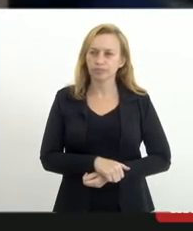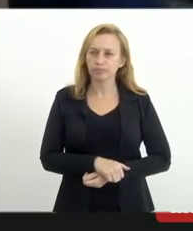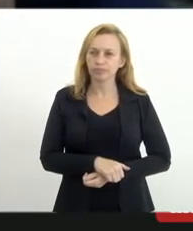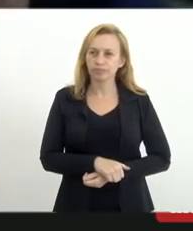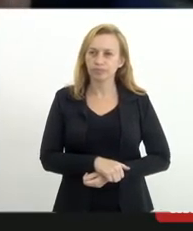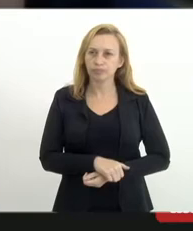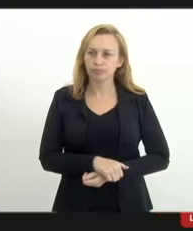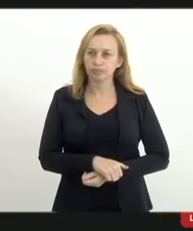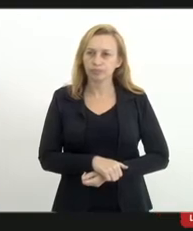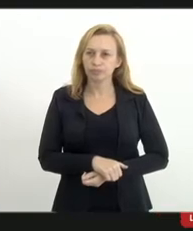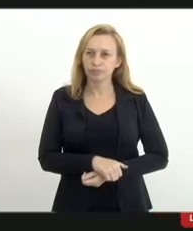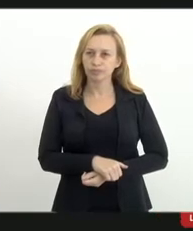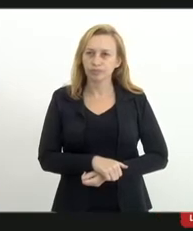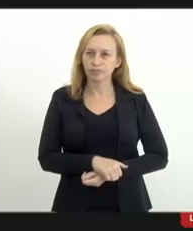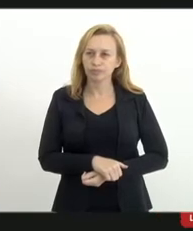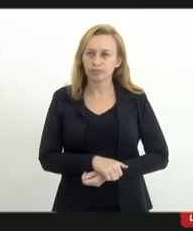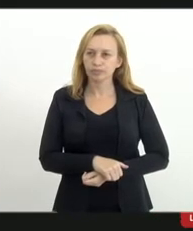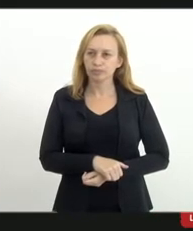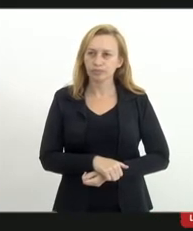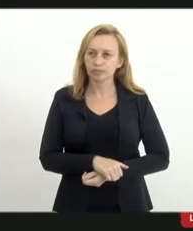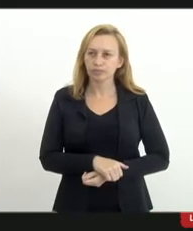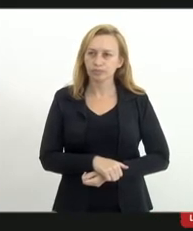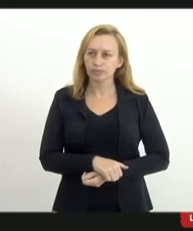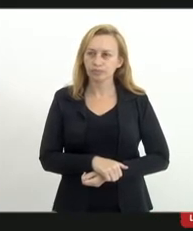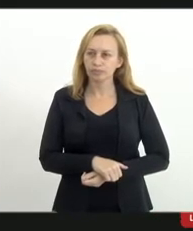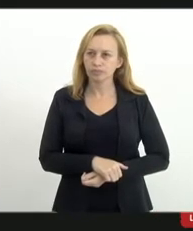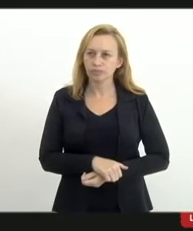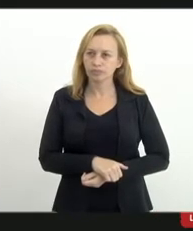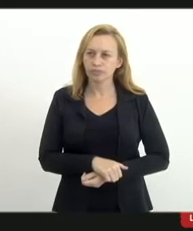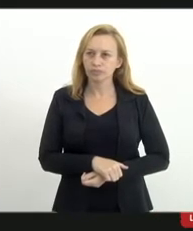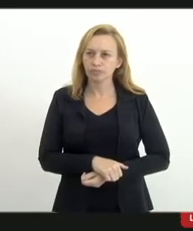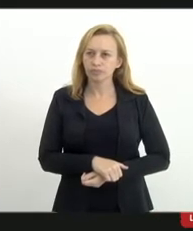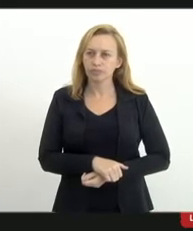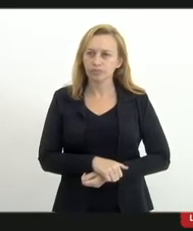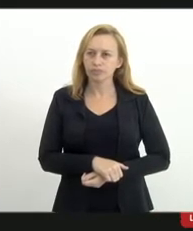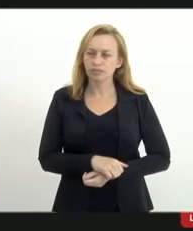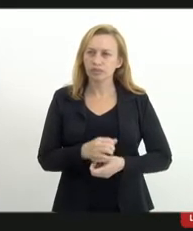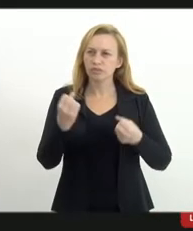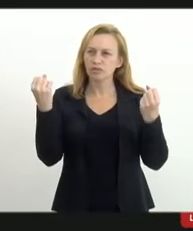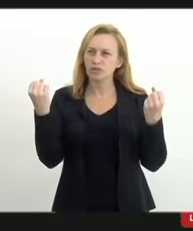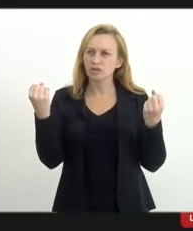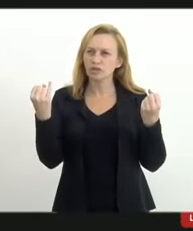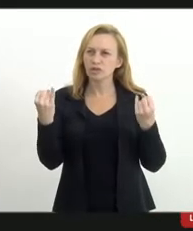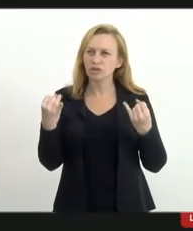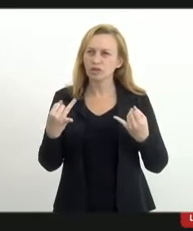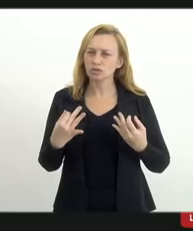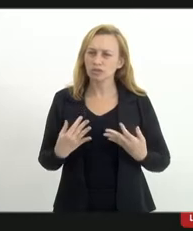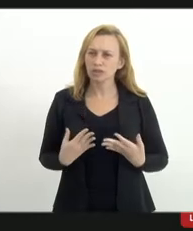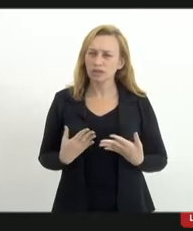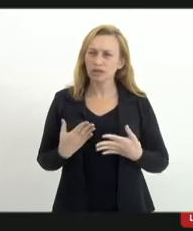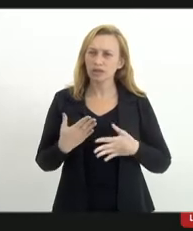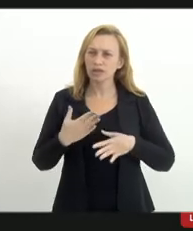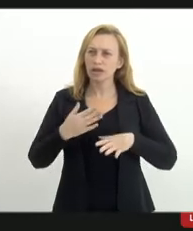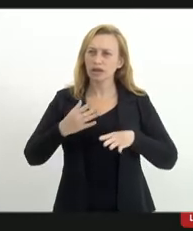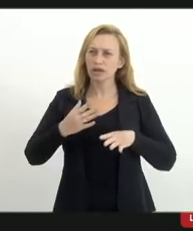destampar, abrir o baú, o convênio com a fiscalização